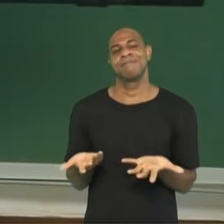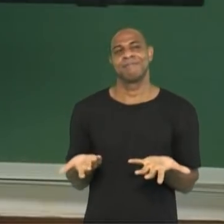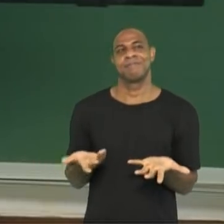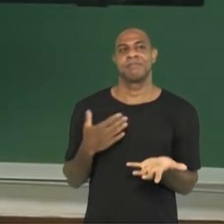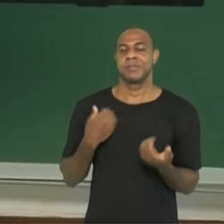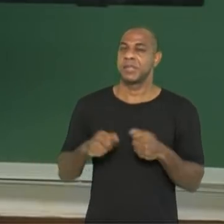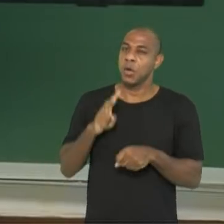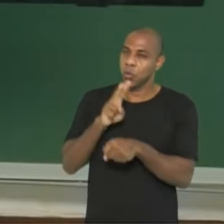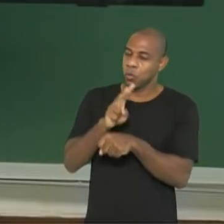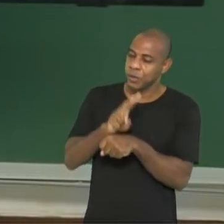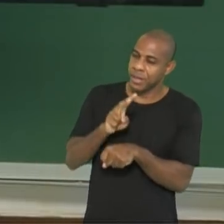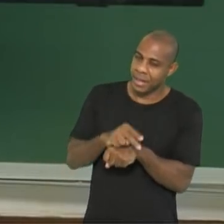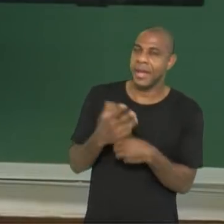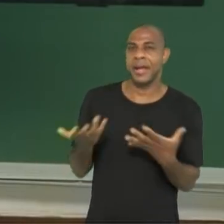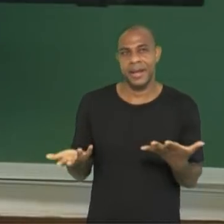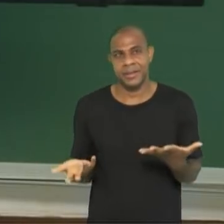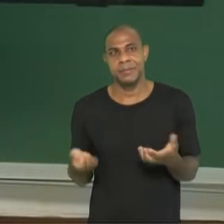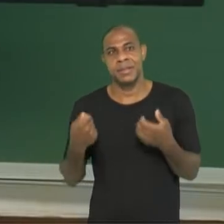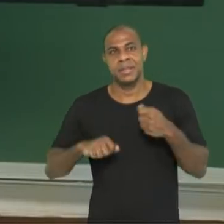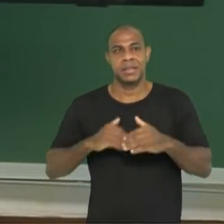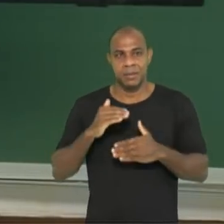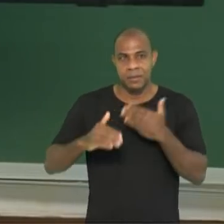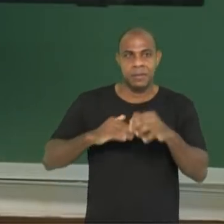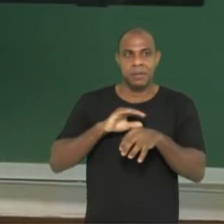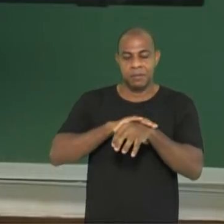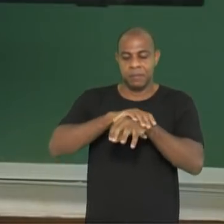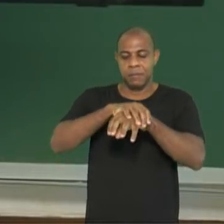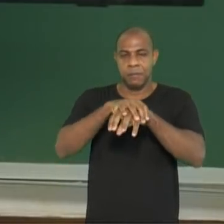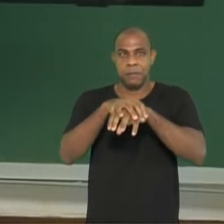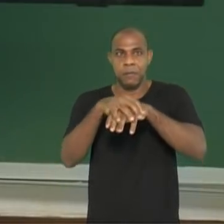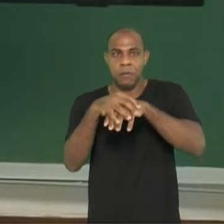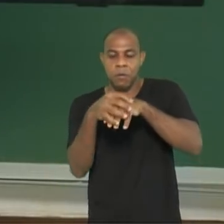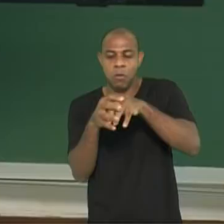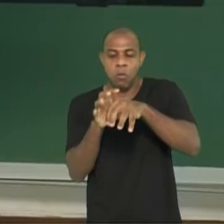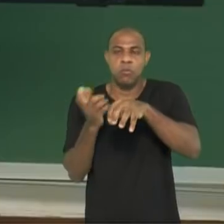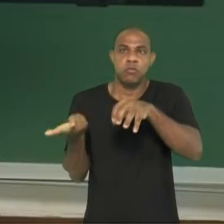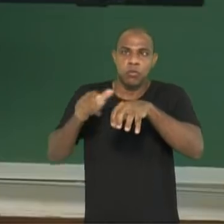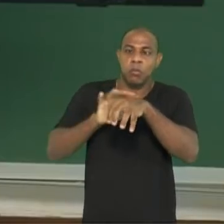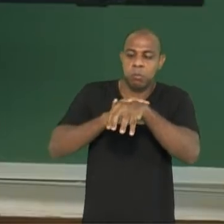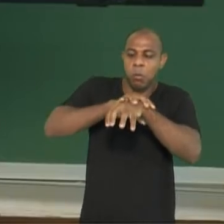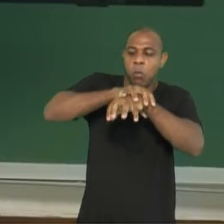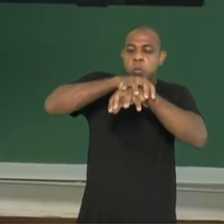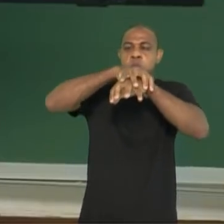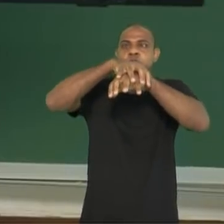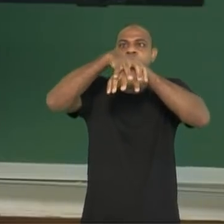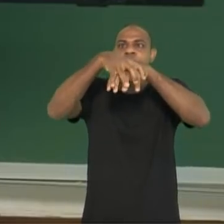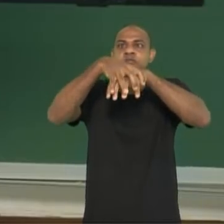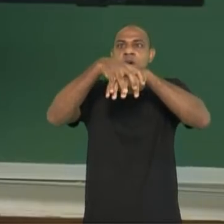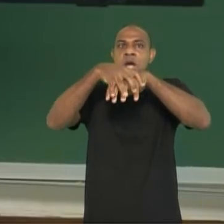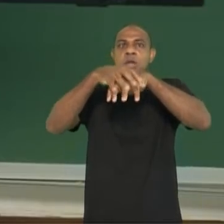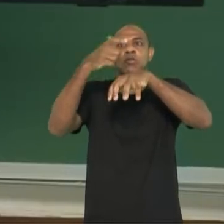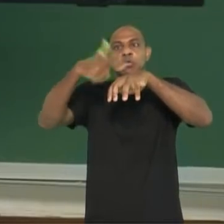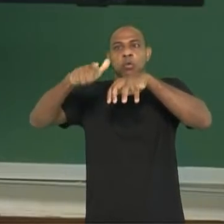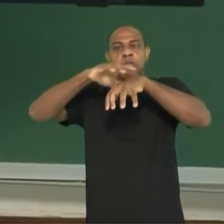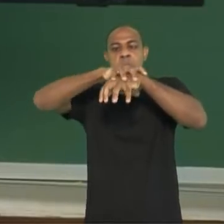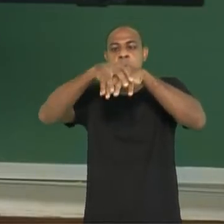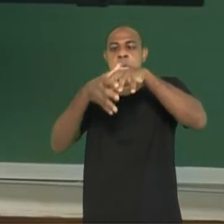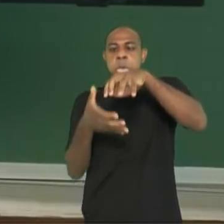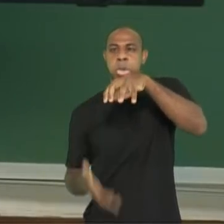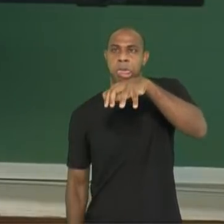ele vai estar mais vulnerável. E depois esse esqueleto volta a ficar rígido e ele troca de novo. Então ele passa a vida dele